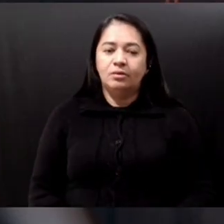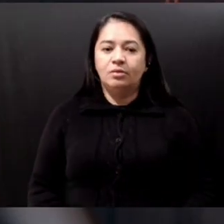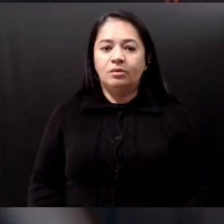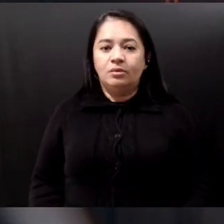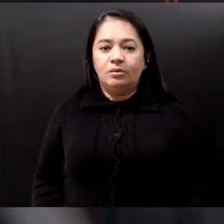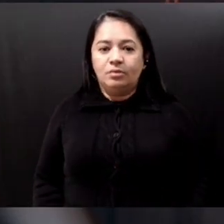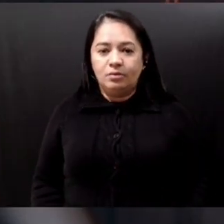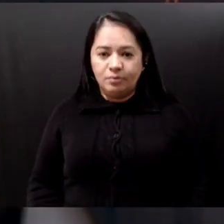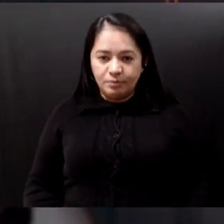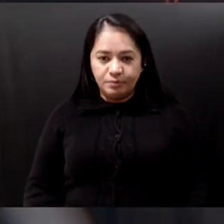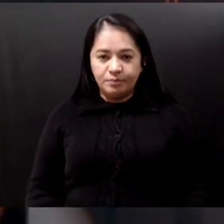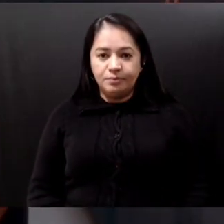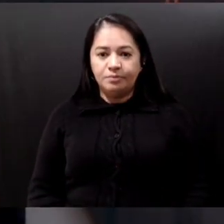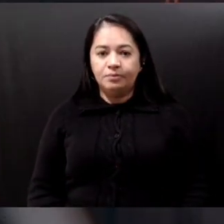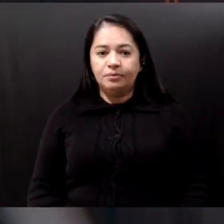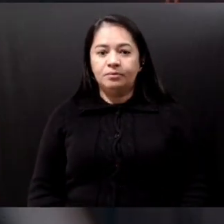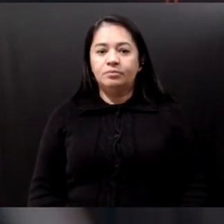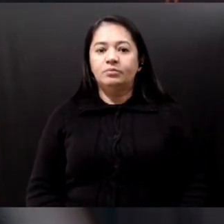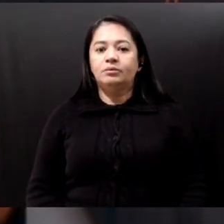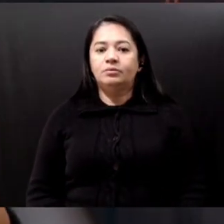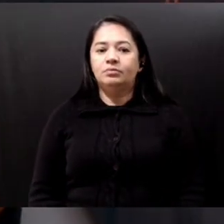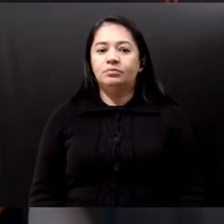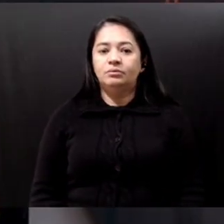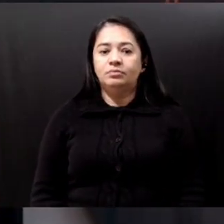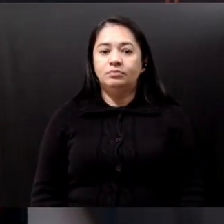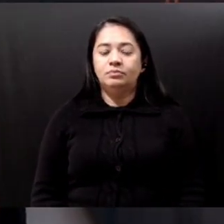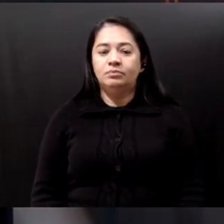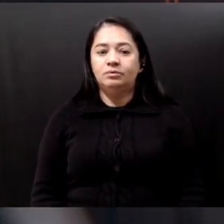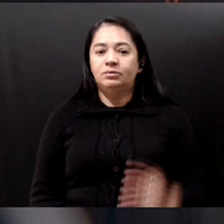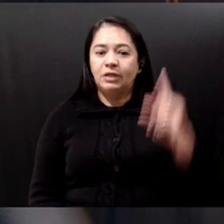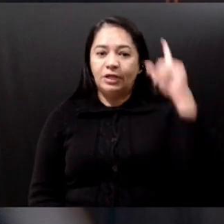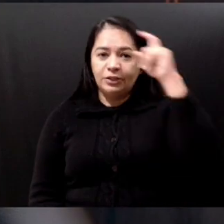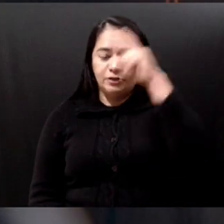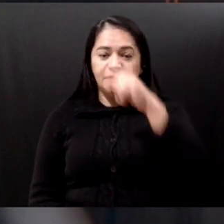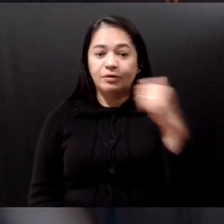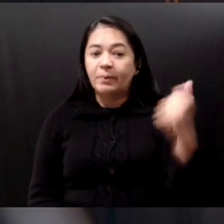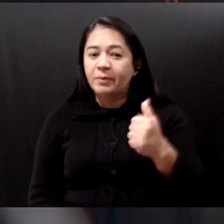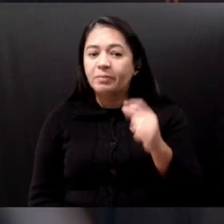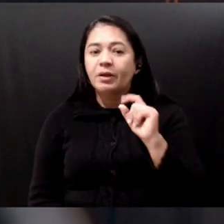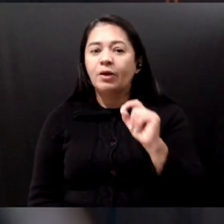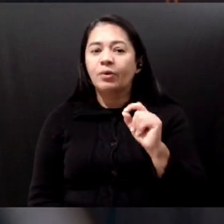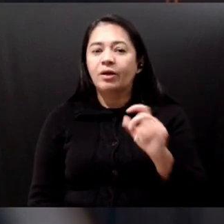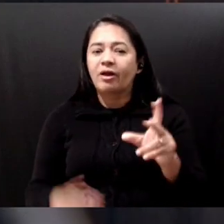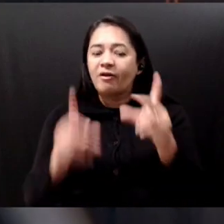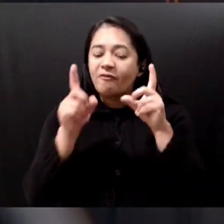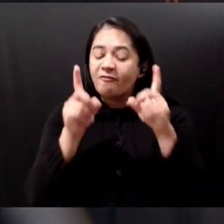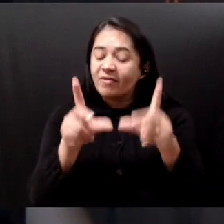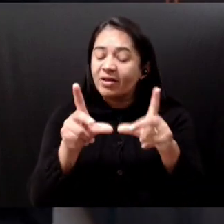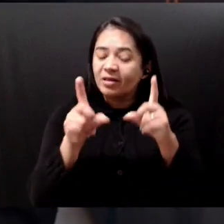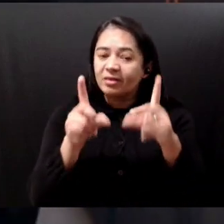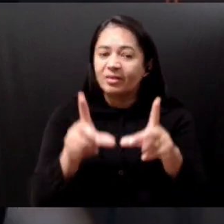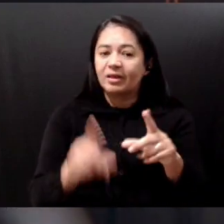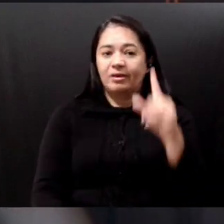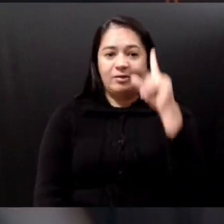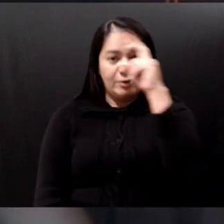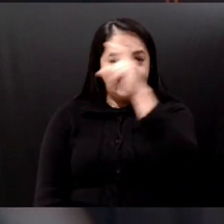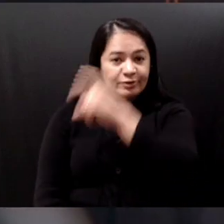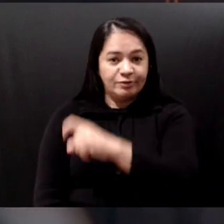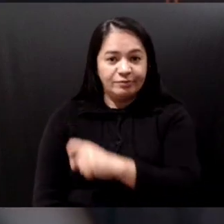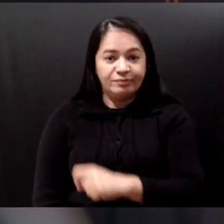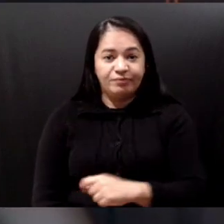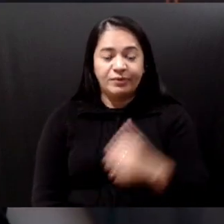elas a primeira dificuldade delas é a venda. Vender é difícil. Então a primeira pergunta que eu faço